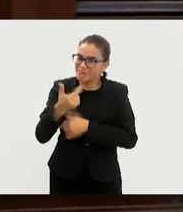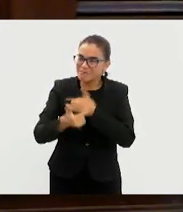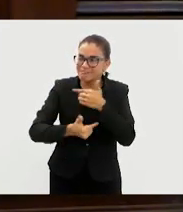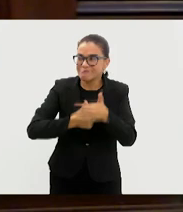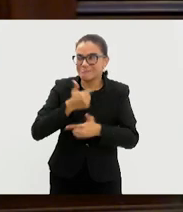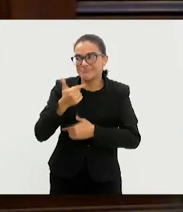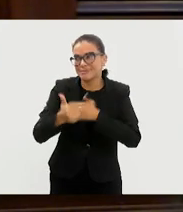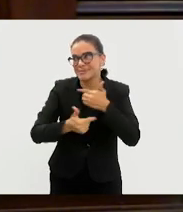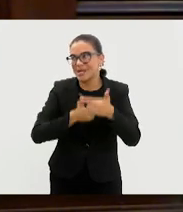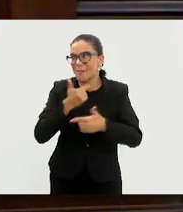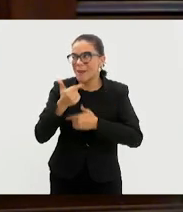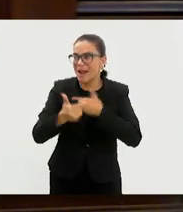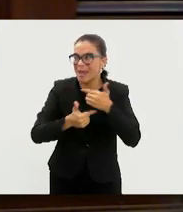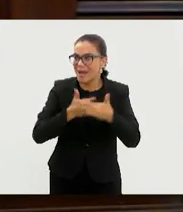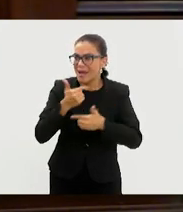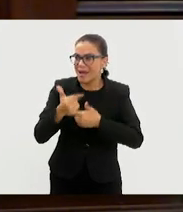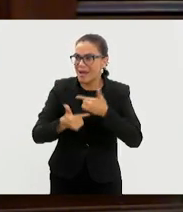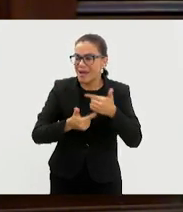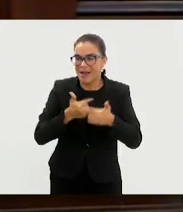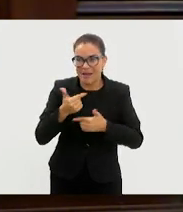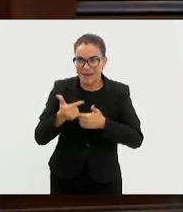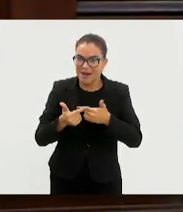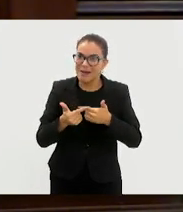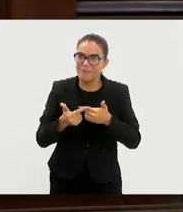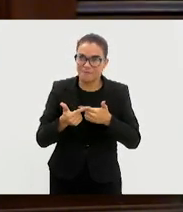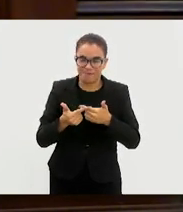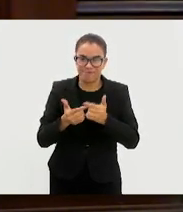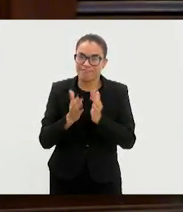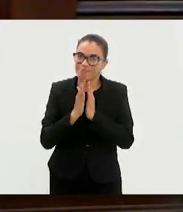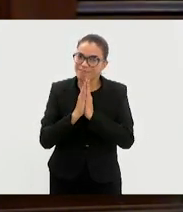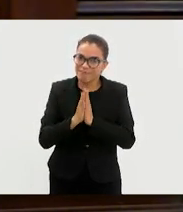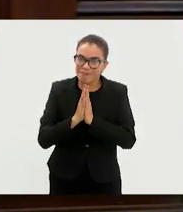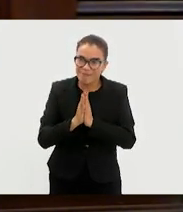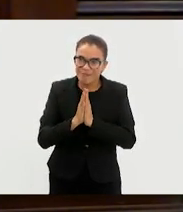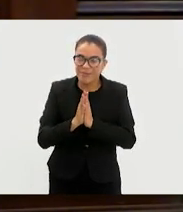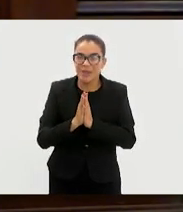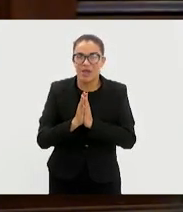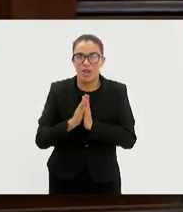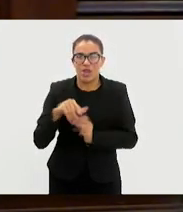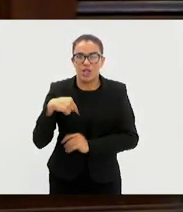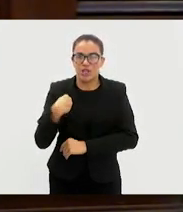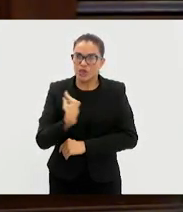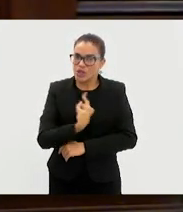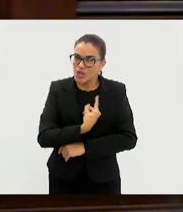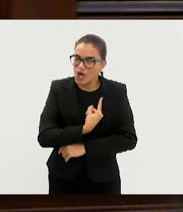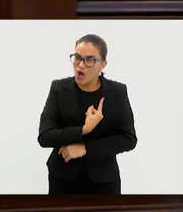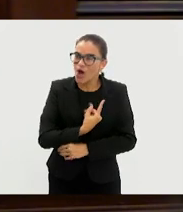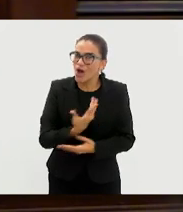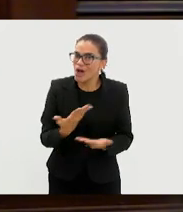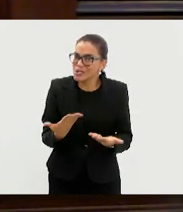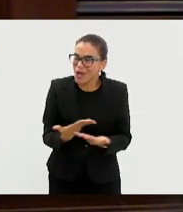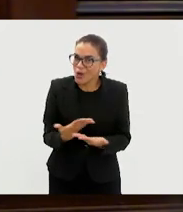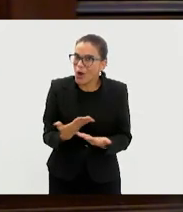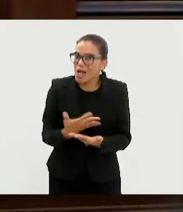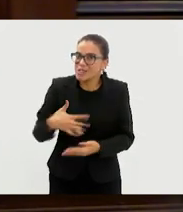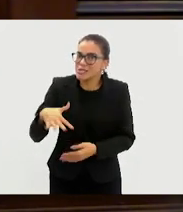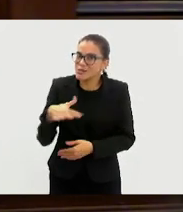essa questão. Porque, volto a dizer, estamos à beira do